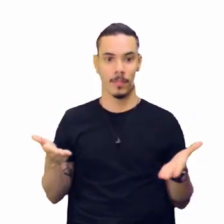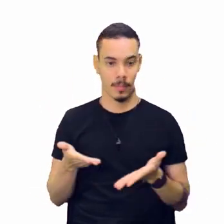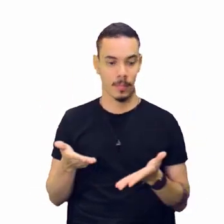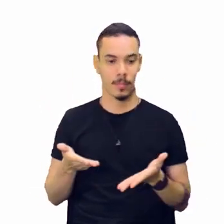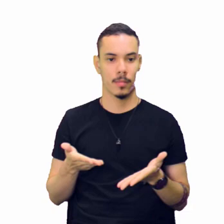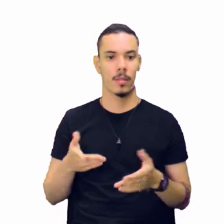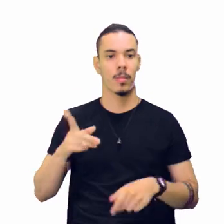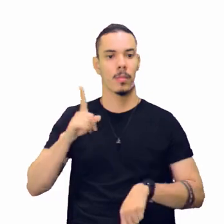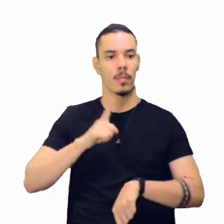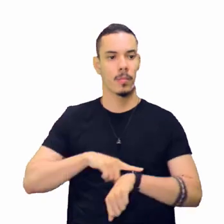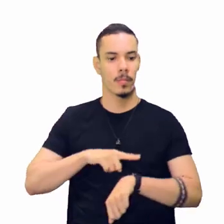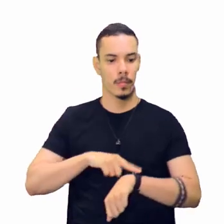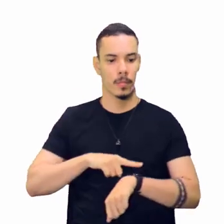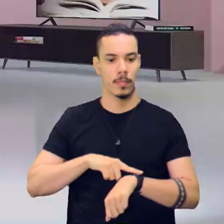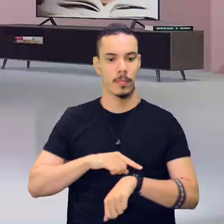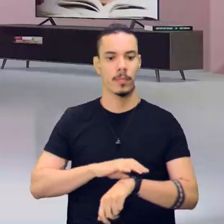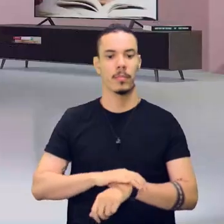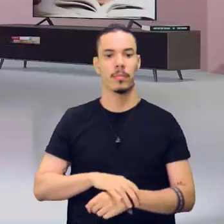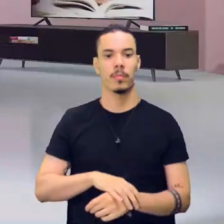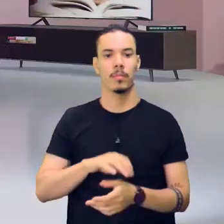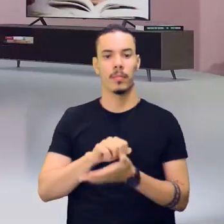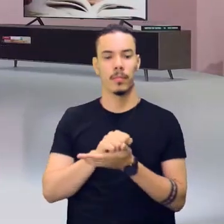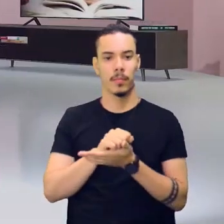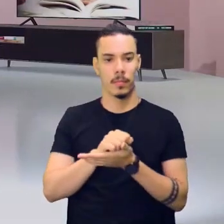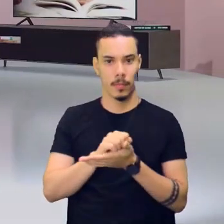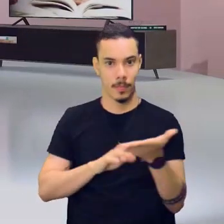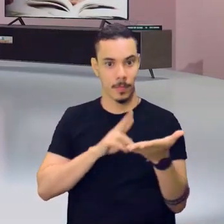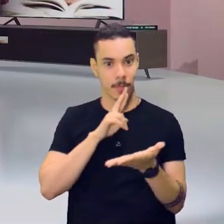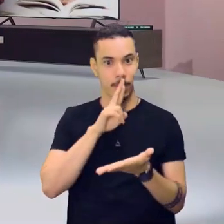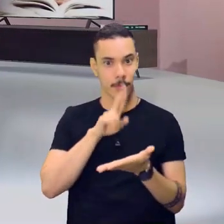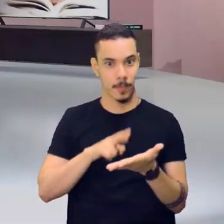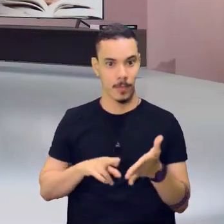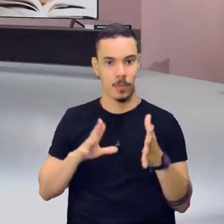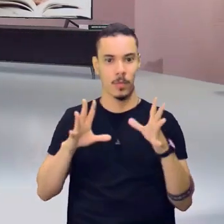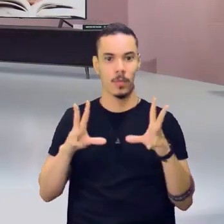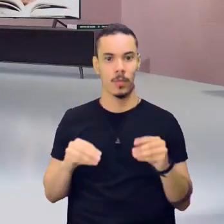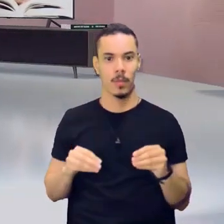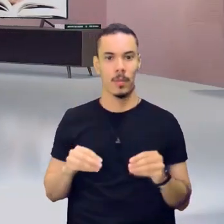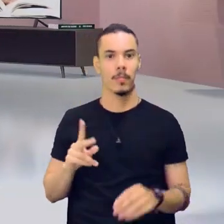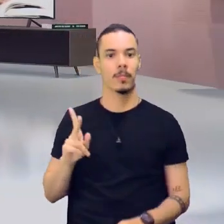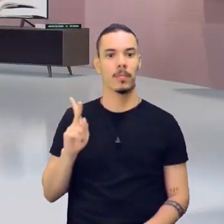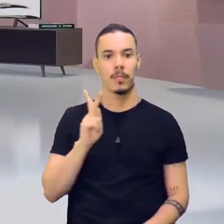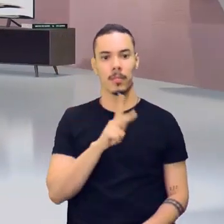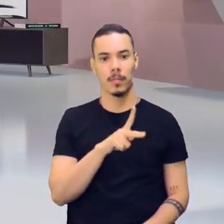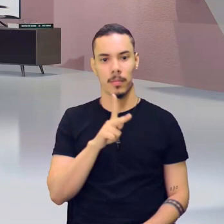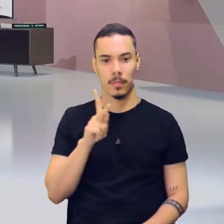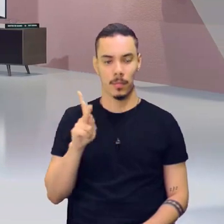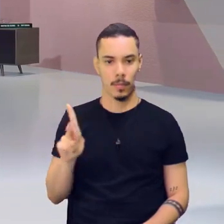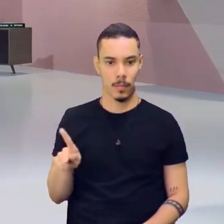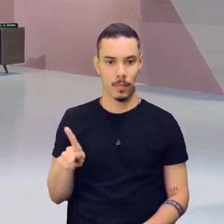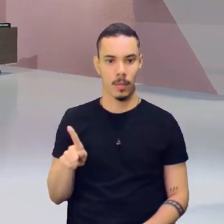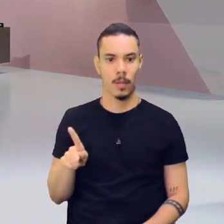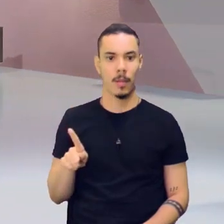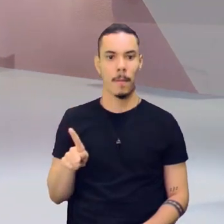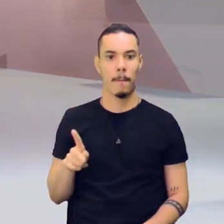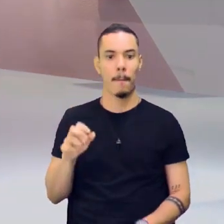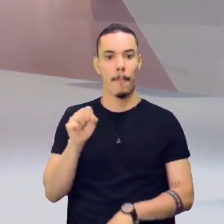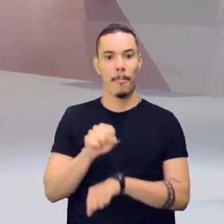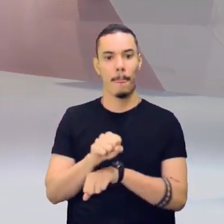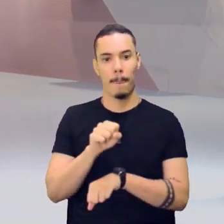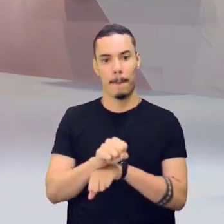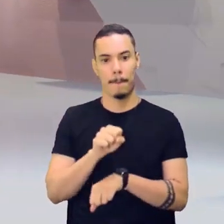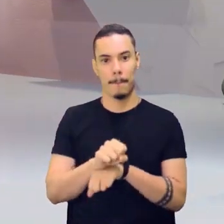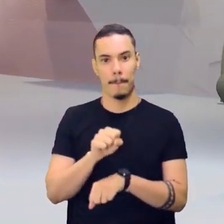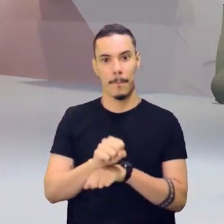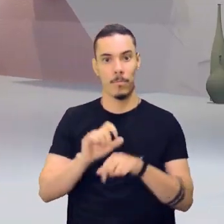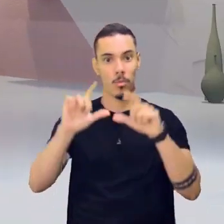o nosso momento, né, com as atividades, tá certo? Professor, estou